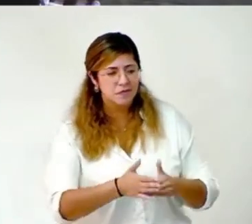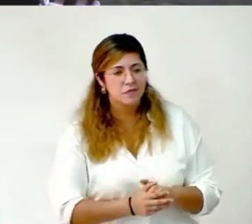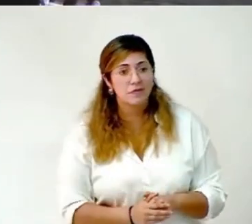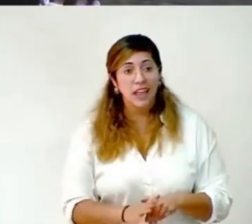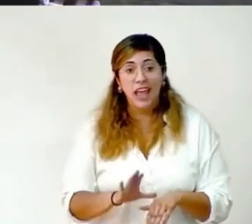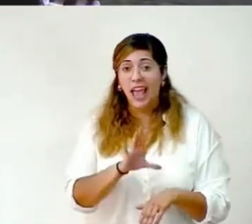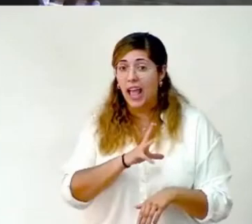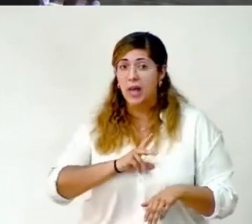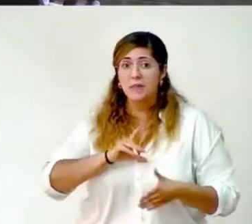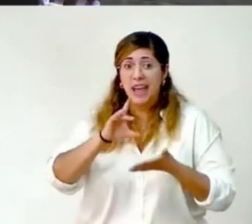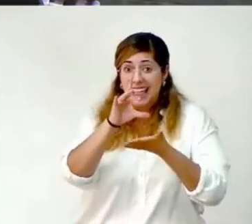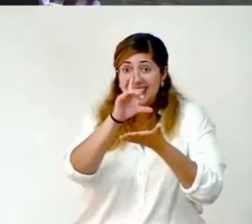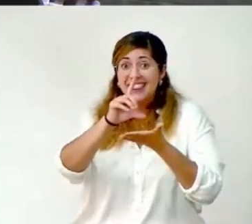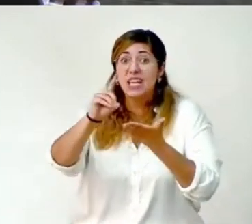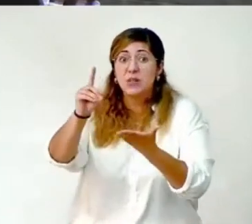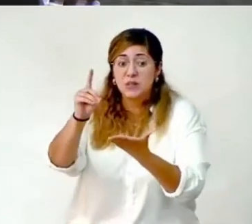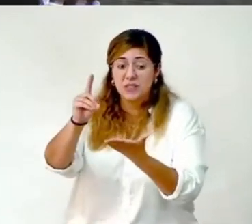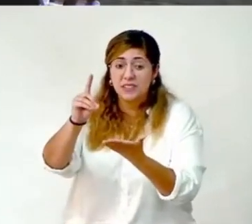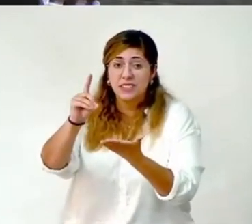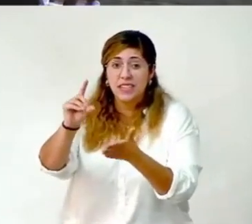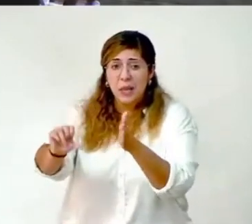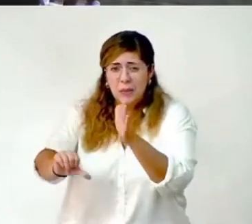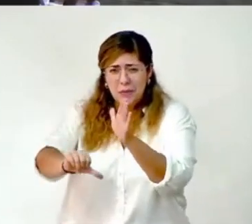Amarás o Senhor teu Deus